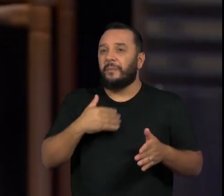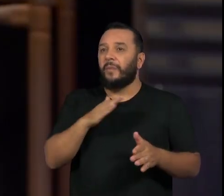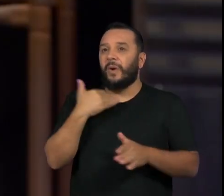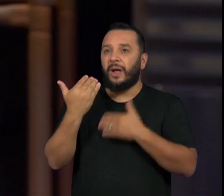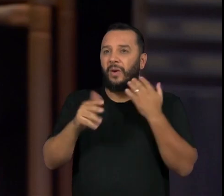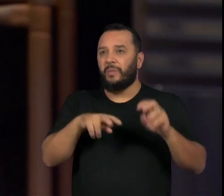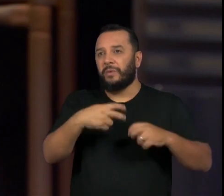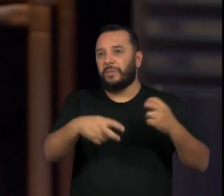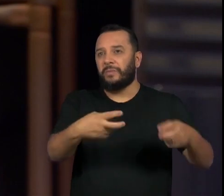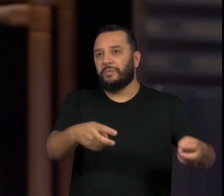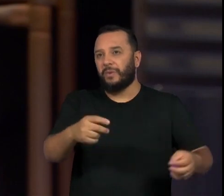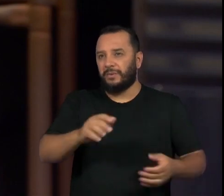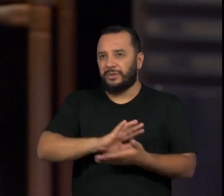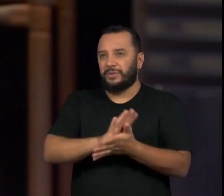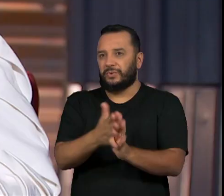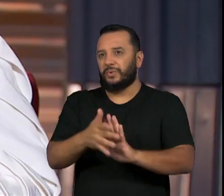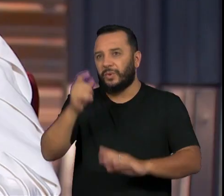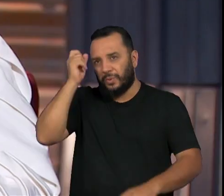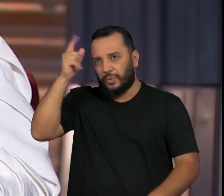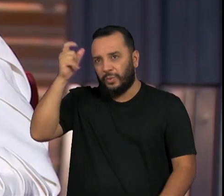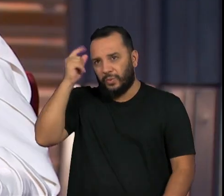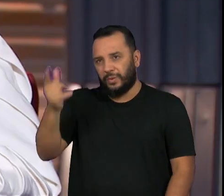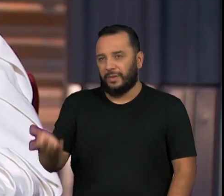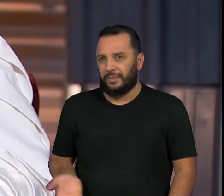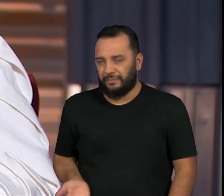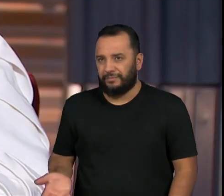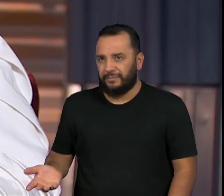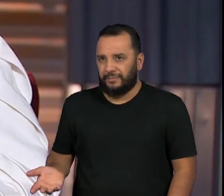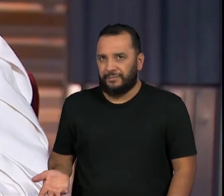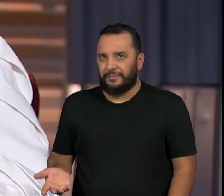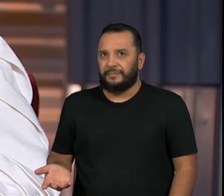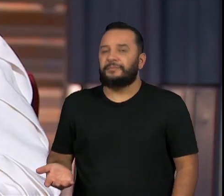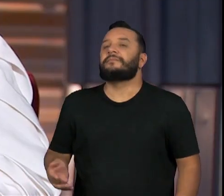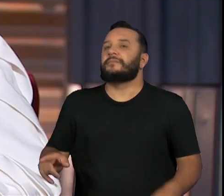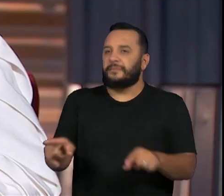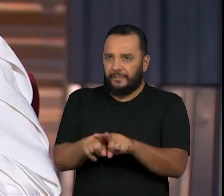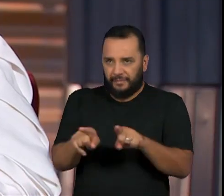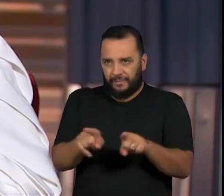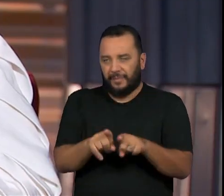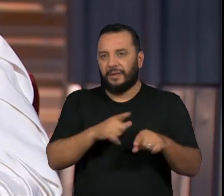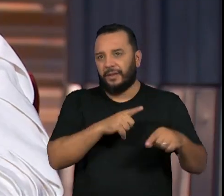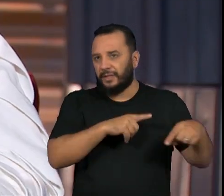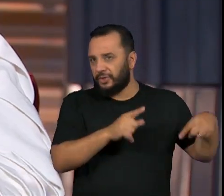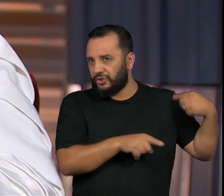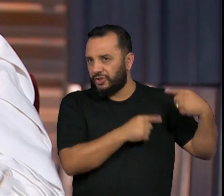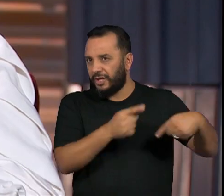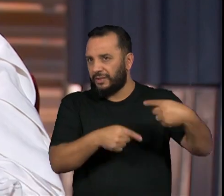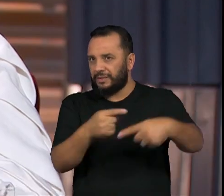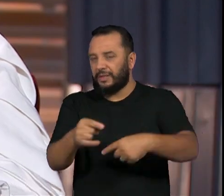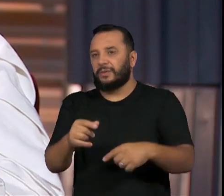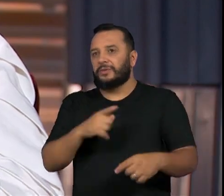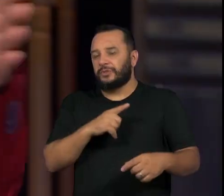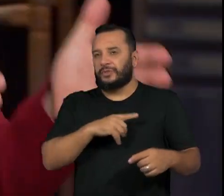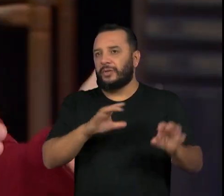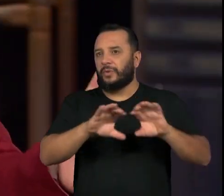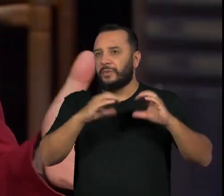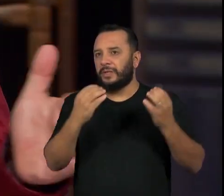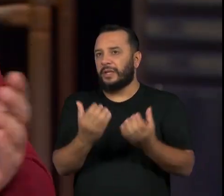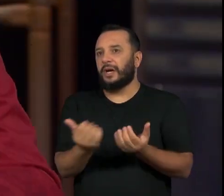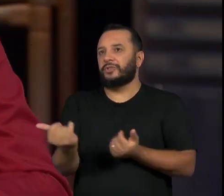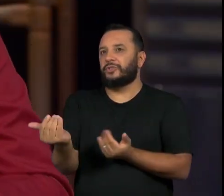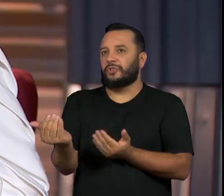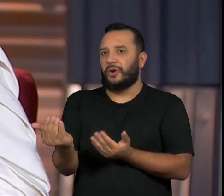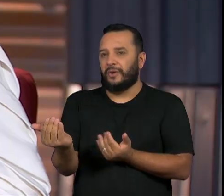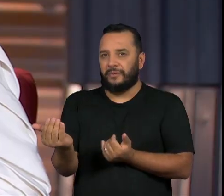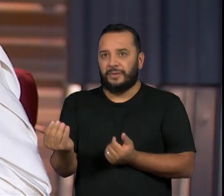cultura, né? Exatamente. Né? E aí, antes disso, os recortes de geração, as comunidades mais jovens... Quem ensinava para quem? Que